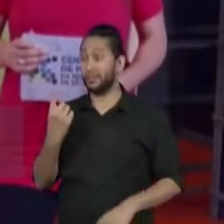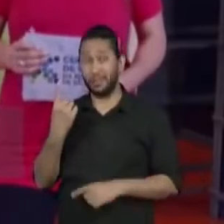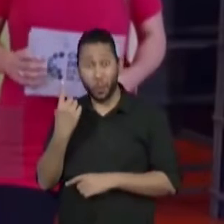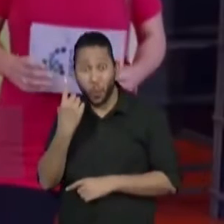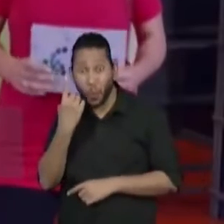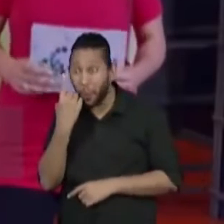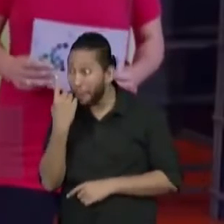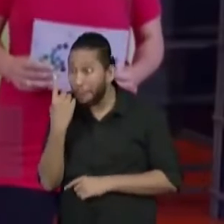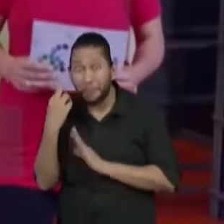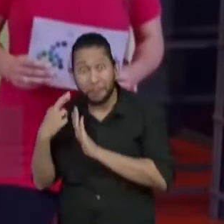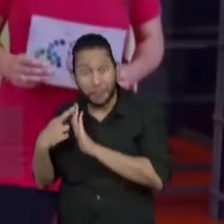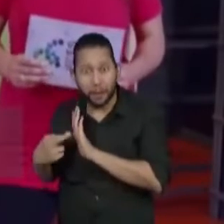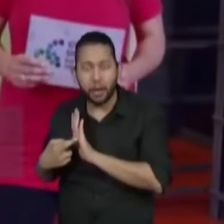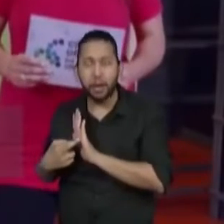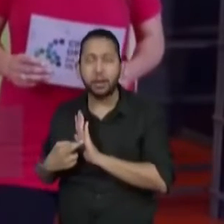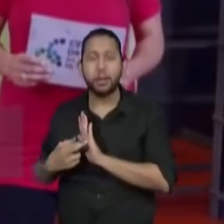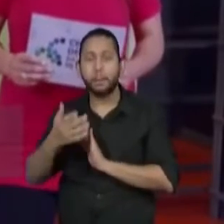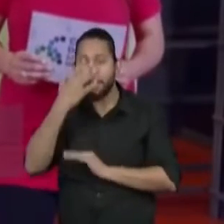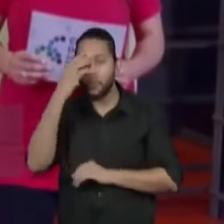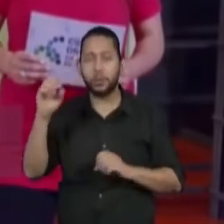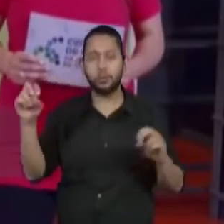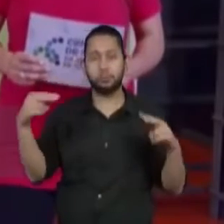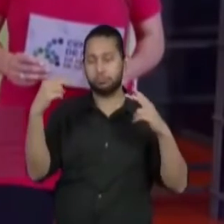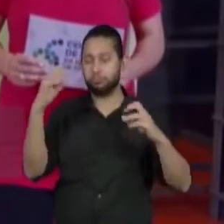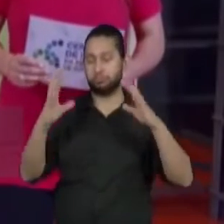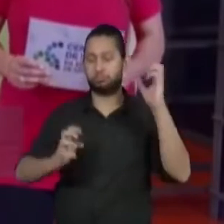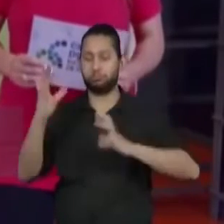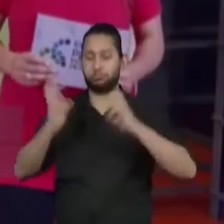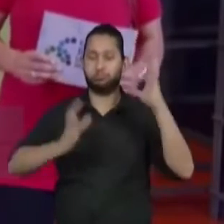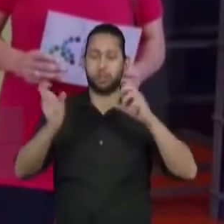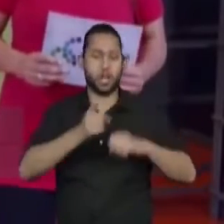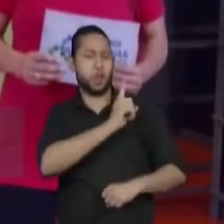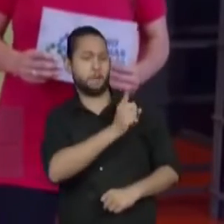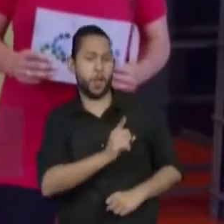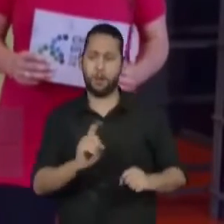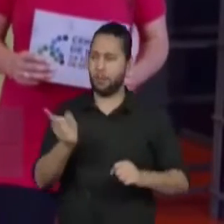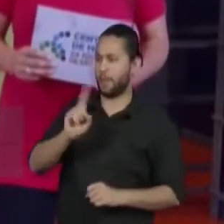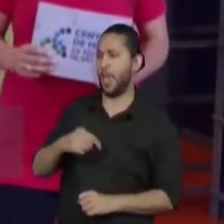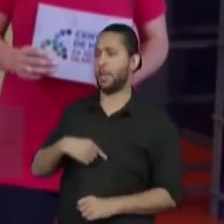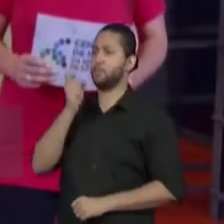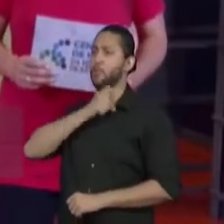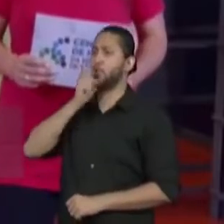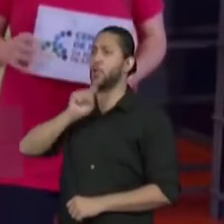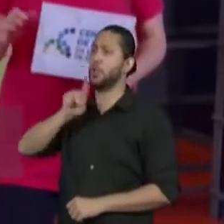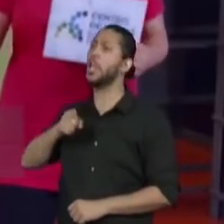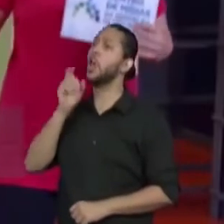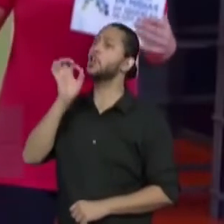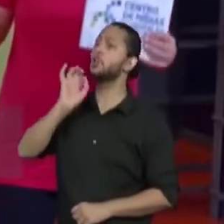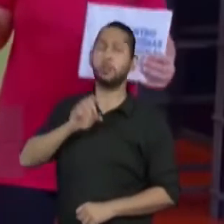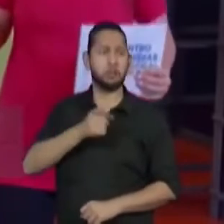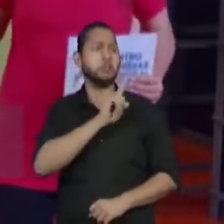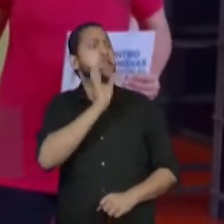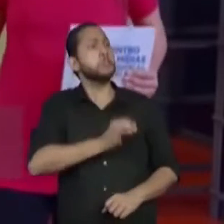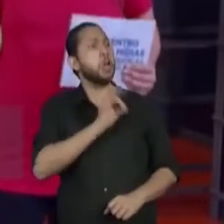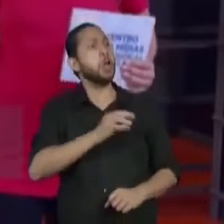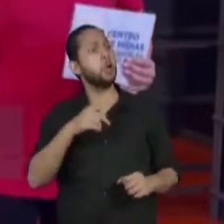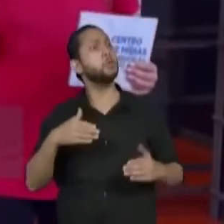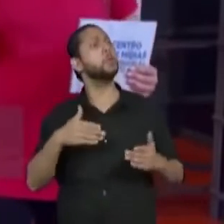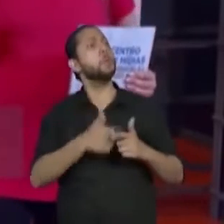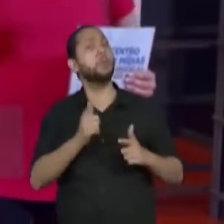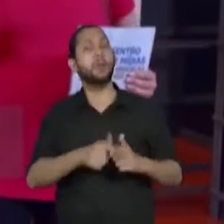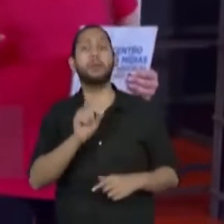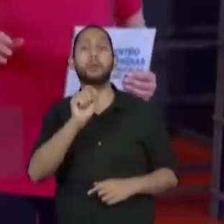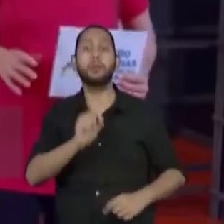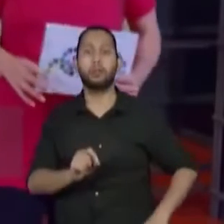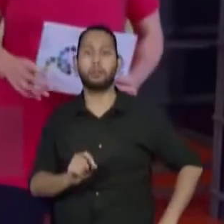desentendimento, mas não deve, viu gente, que é o famoso impedimento. Essa realmente causa umas confusões de vez em quando.